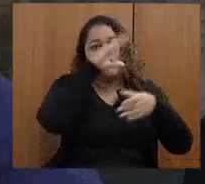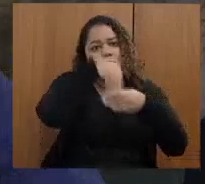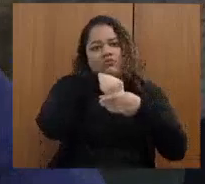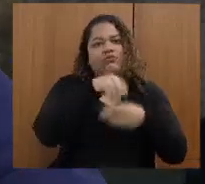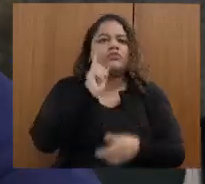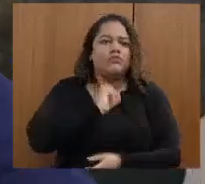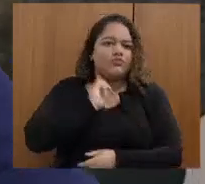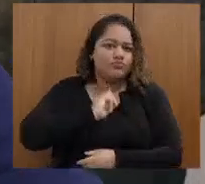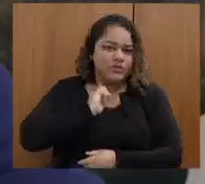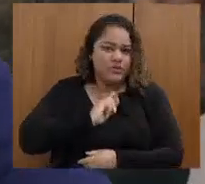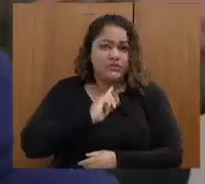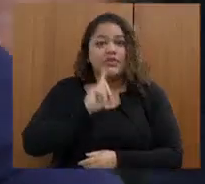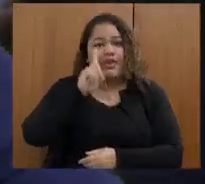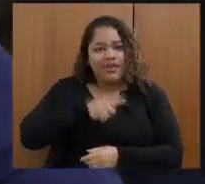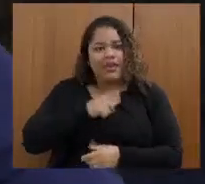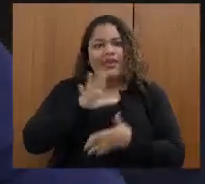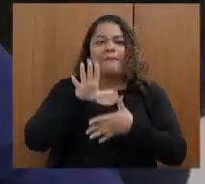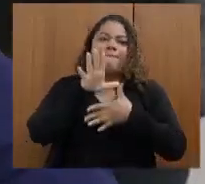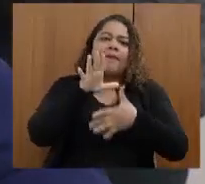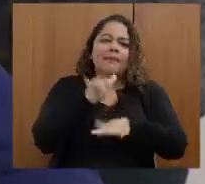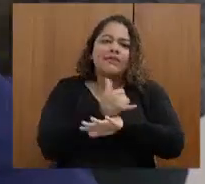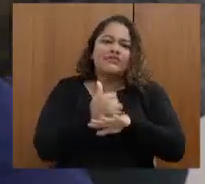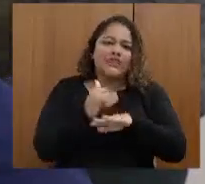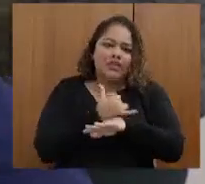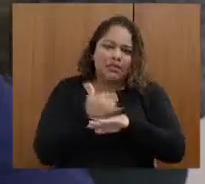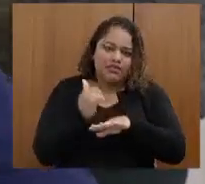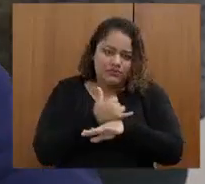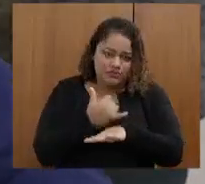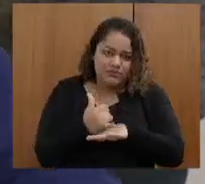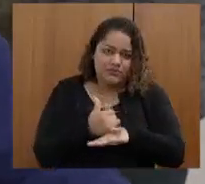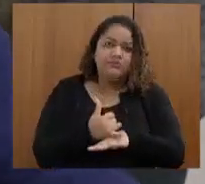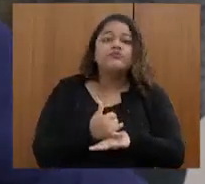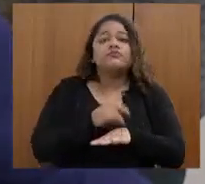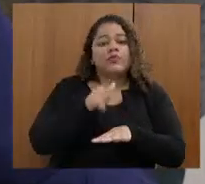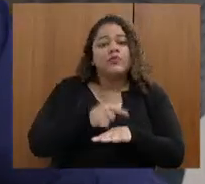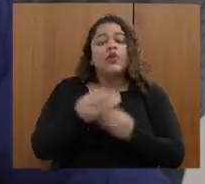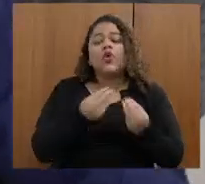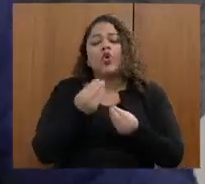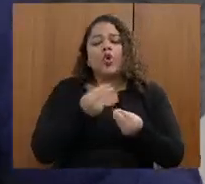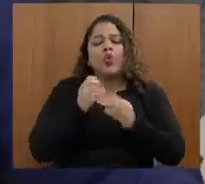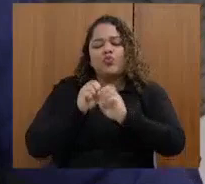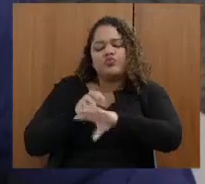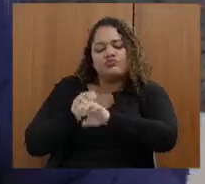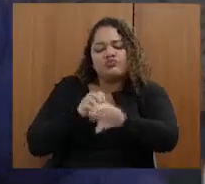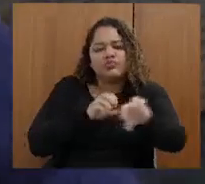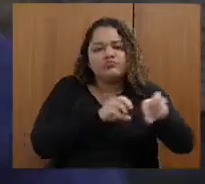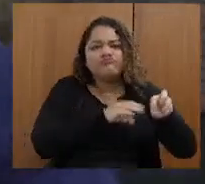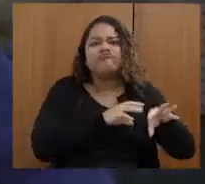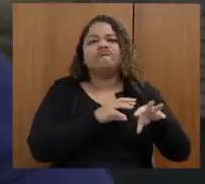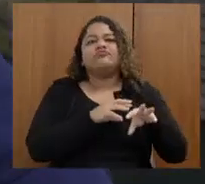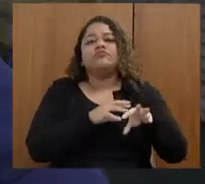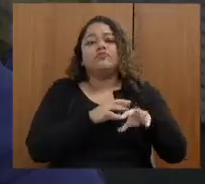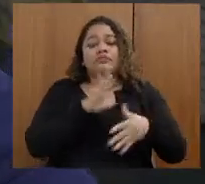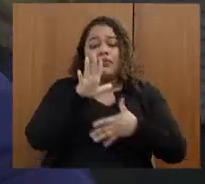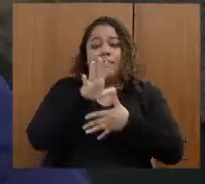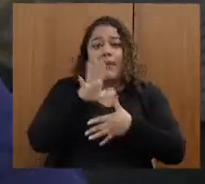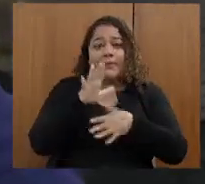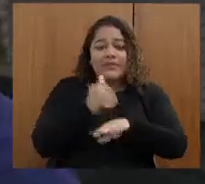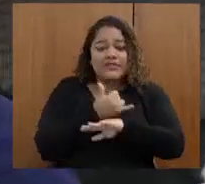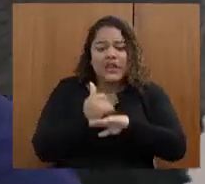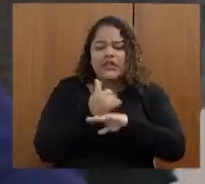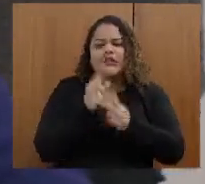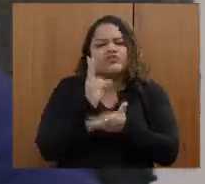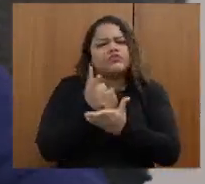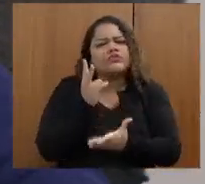a linhas ações de ensino e políticas educacionais do nosso Estado todo esse mapa estratégico ele é apresentado em nossas reuniões e